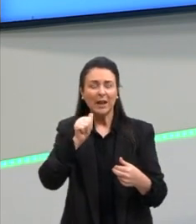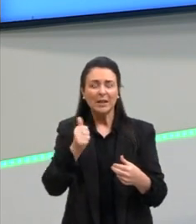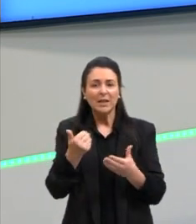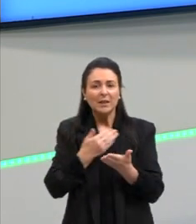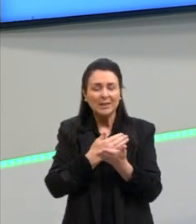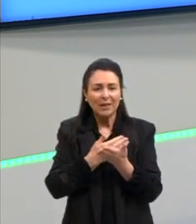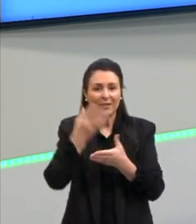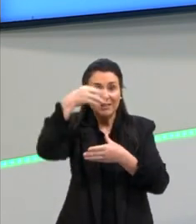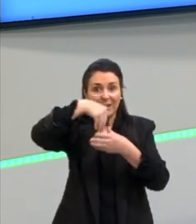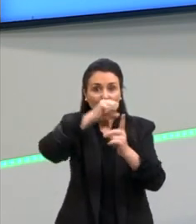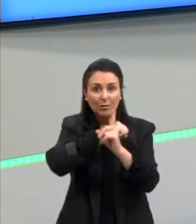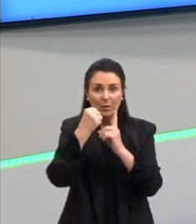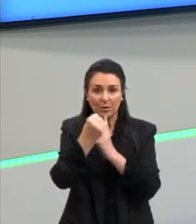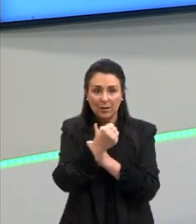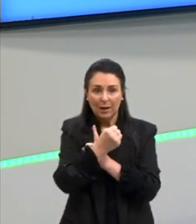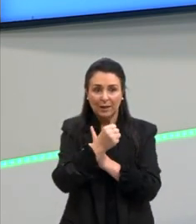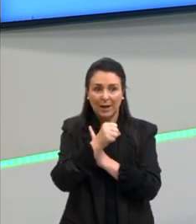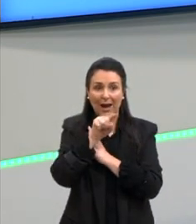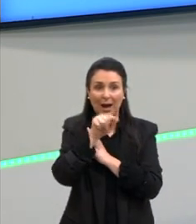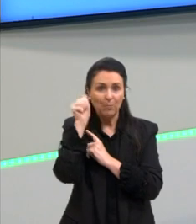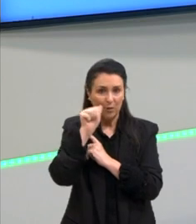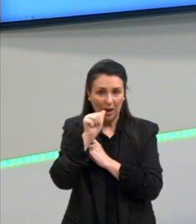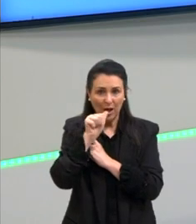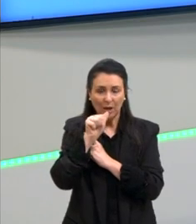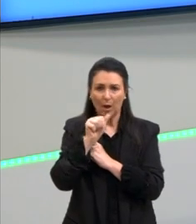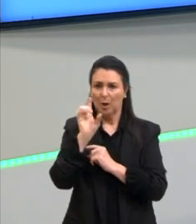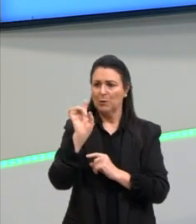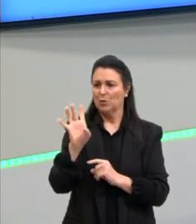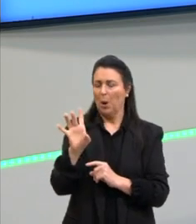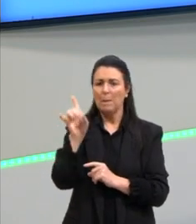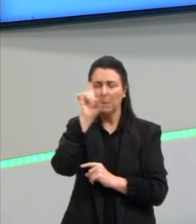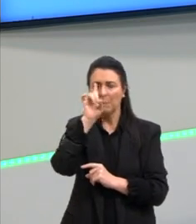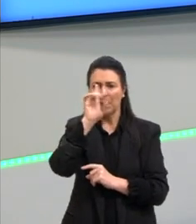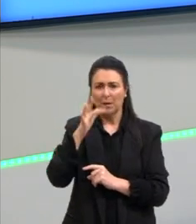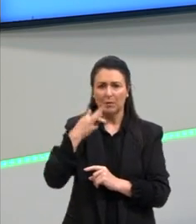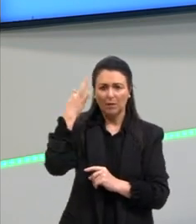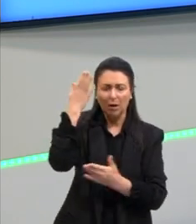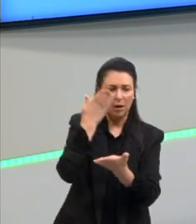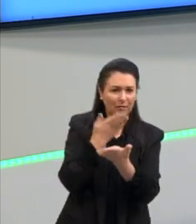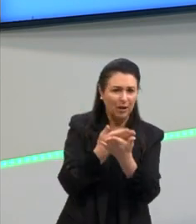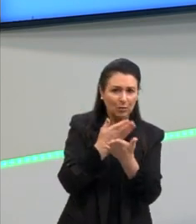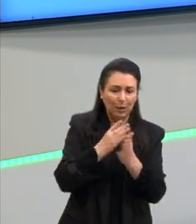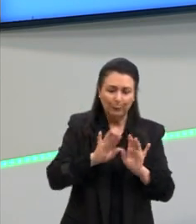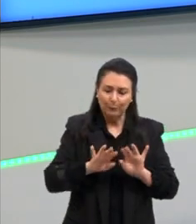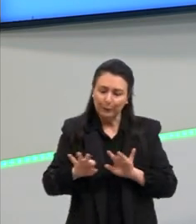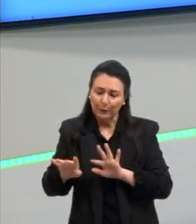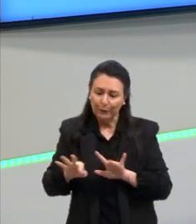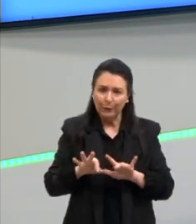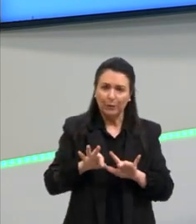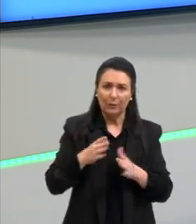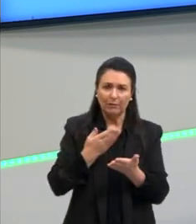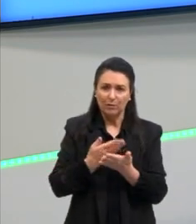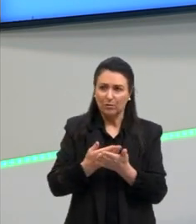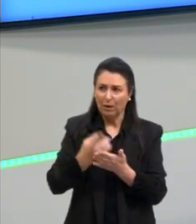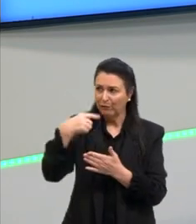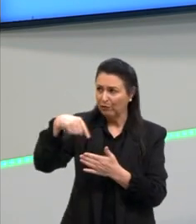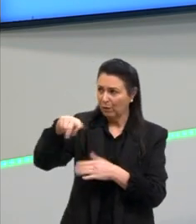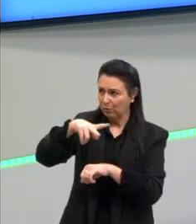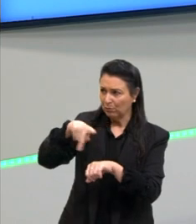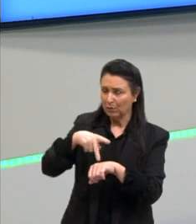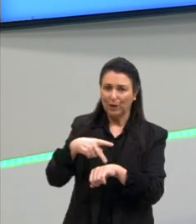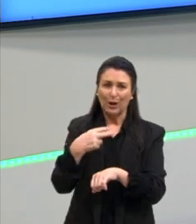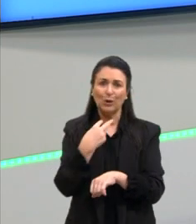mãe para ser educada ela tem um manual ela precisa tocar piano ela vai estudar fora do país e eles ela é delicada ela não